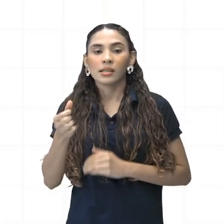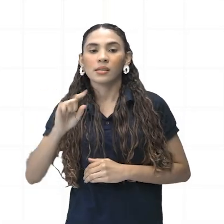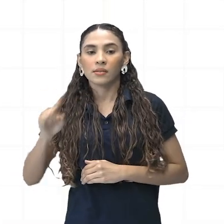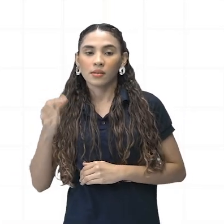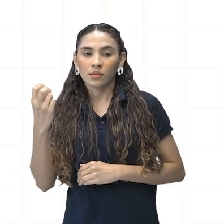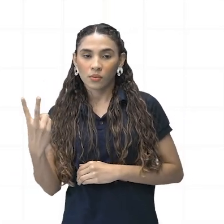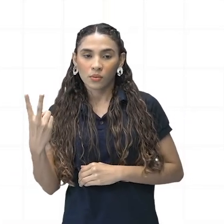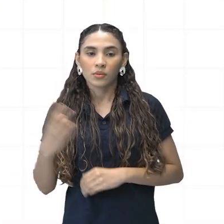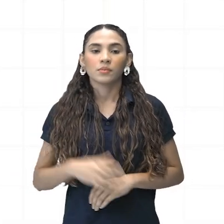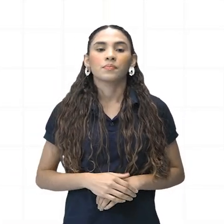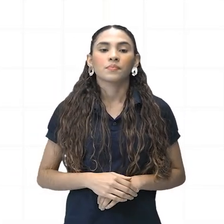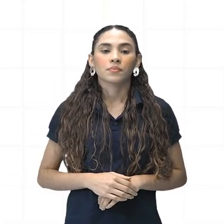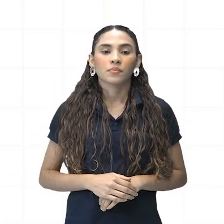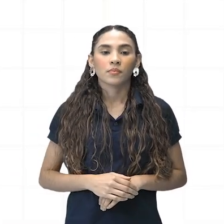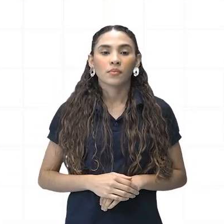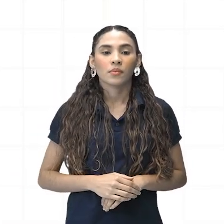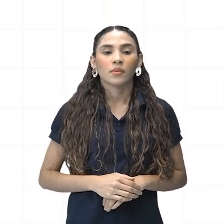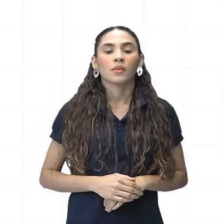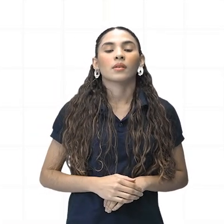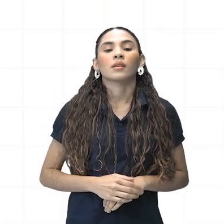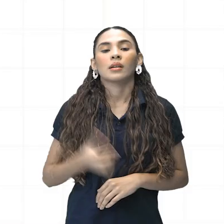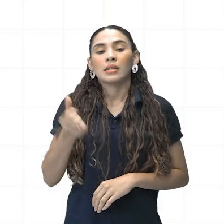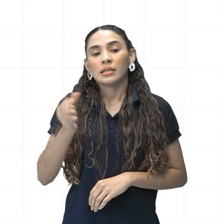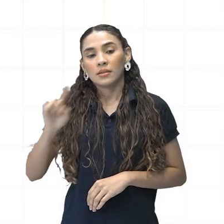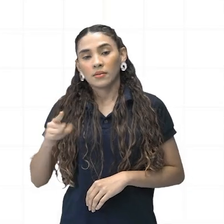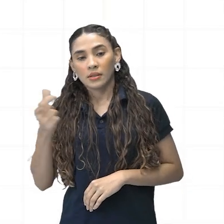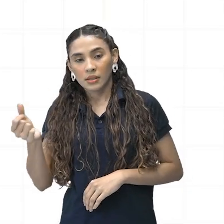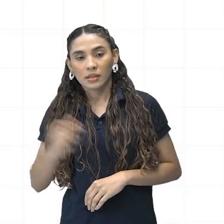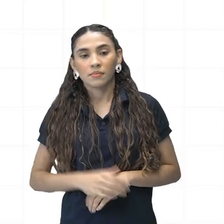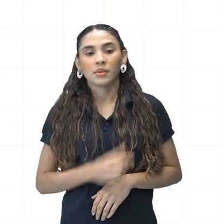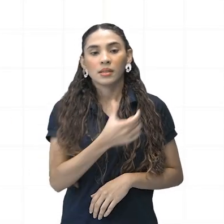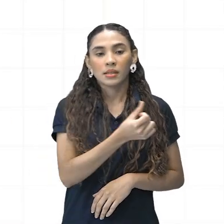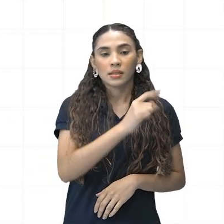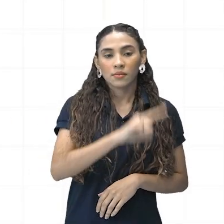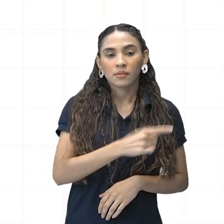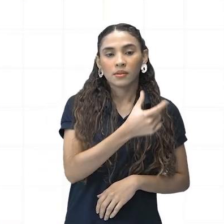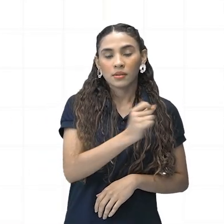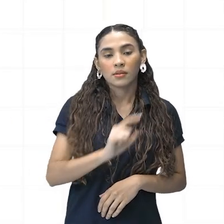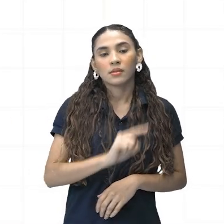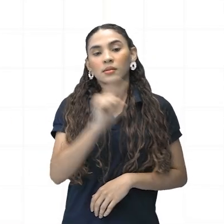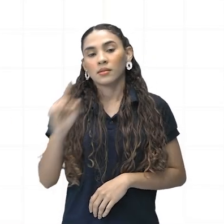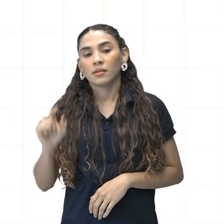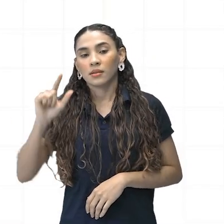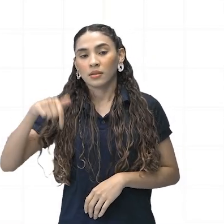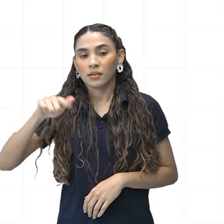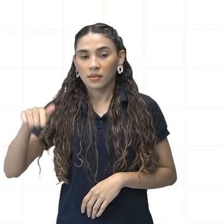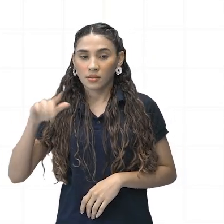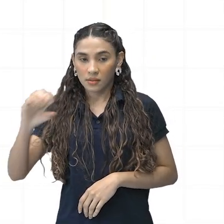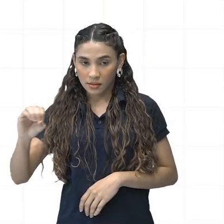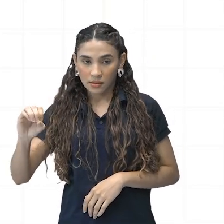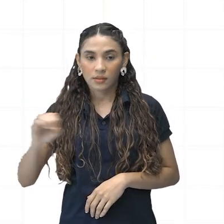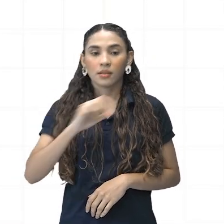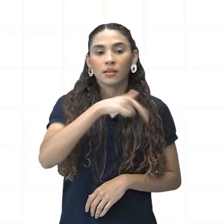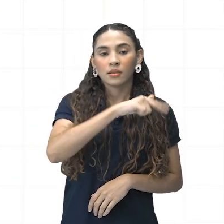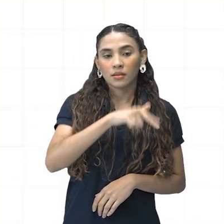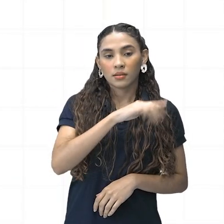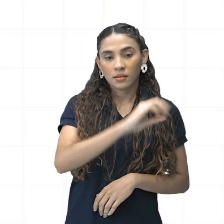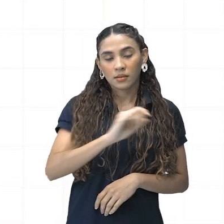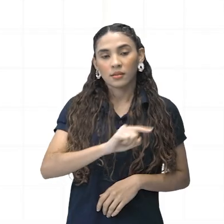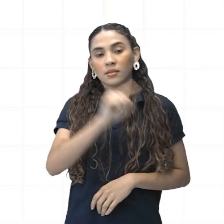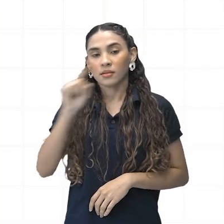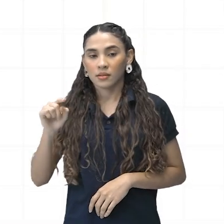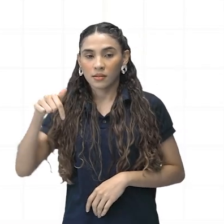de 6,2 a 6,6, de 6,6 a 7 e de 7